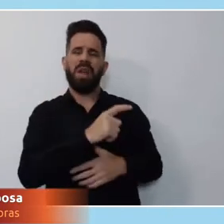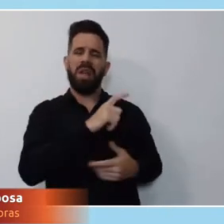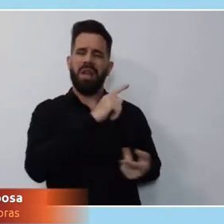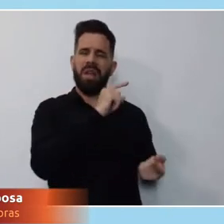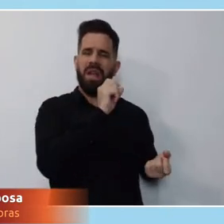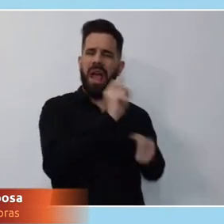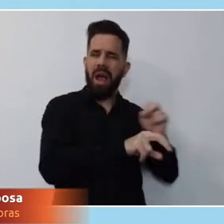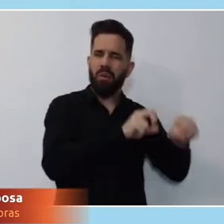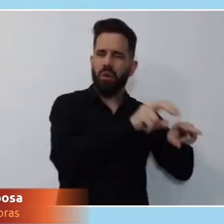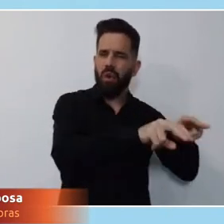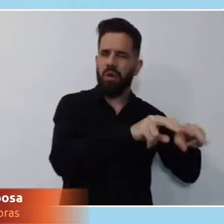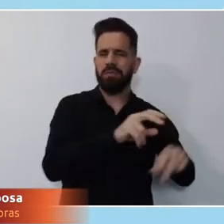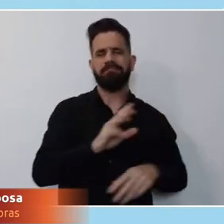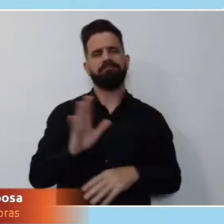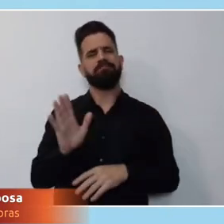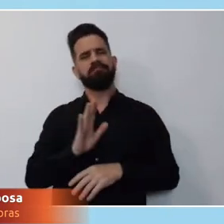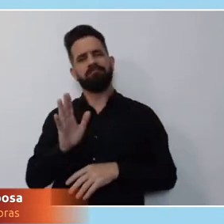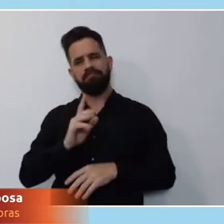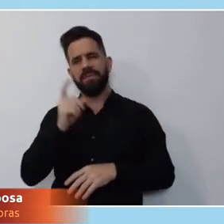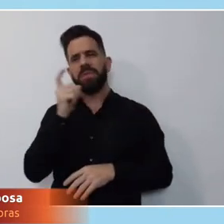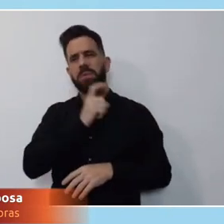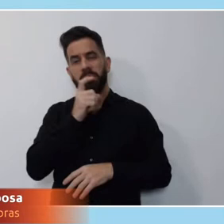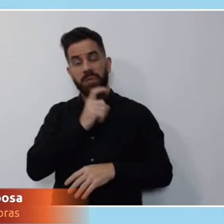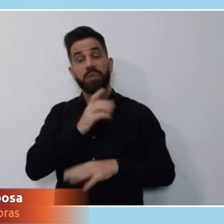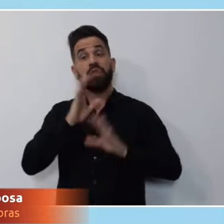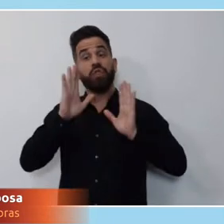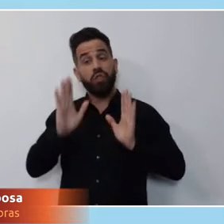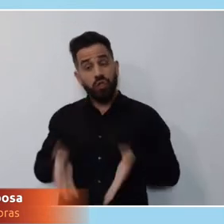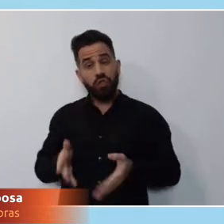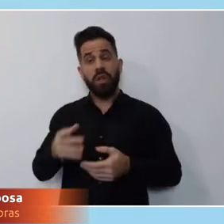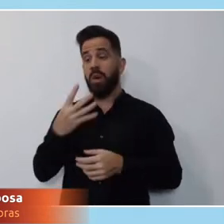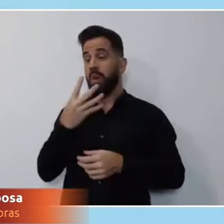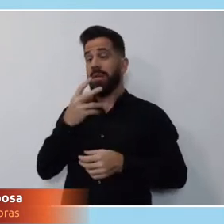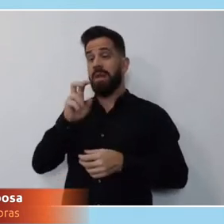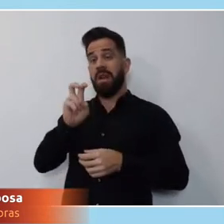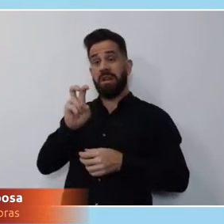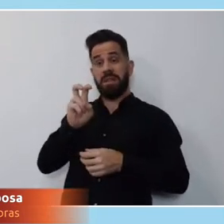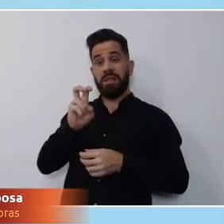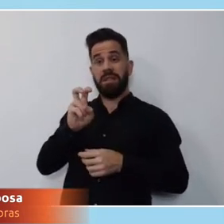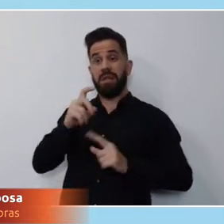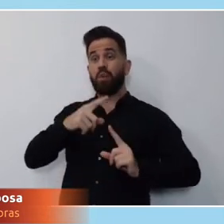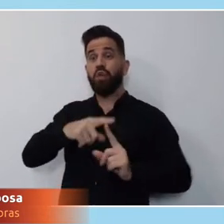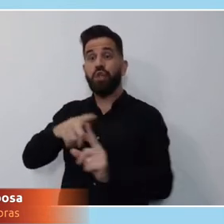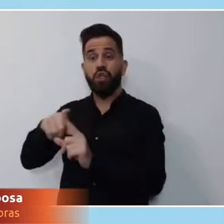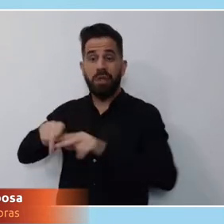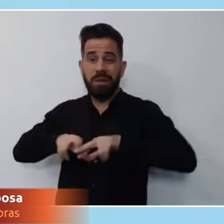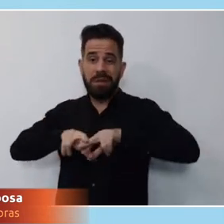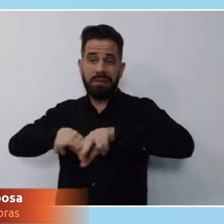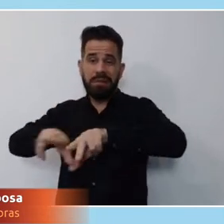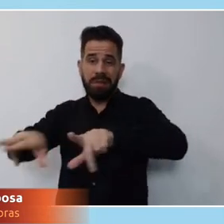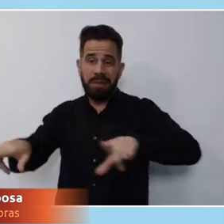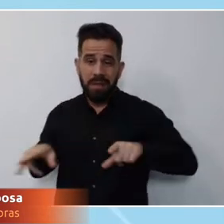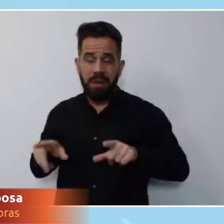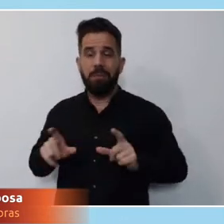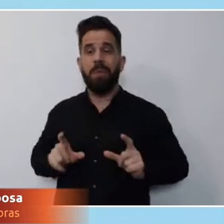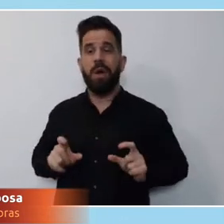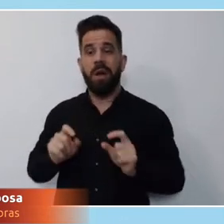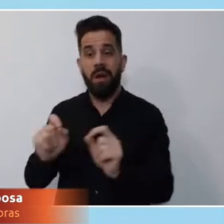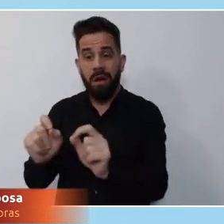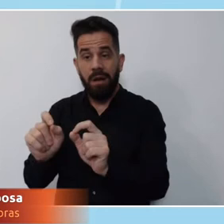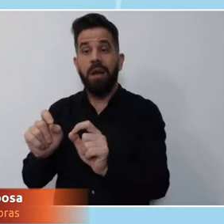tem 45 tipos de cânceres diferentes que são reconhecidamente associados com exposição ocupacional